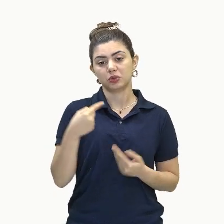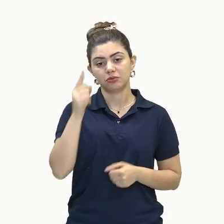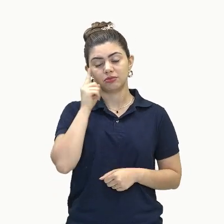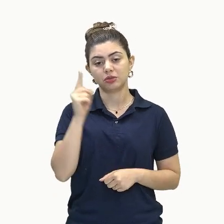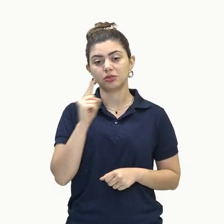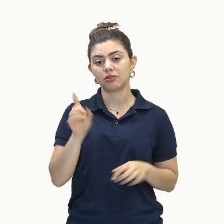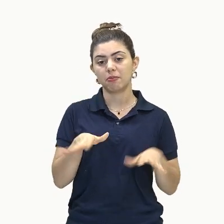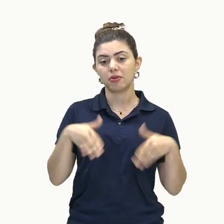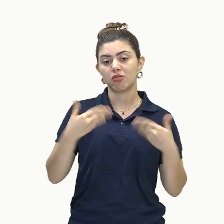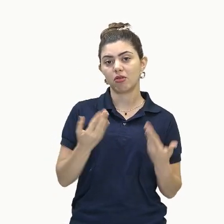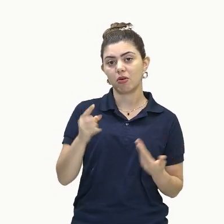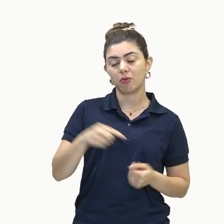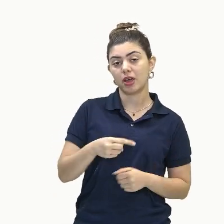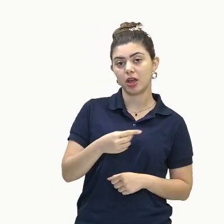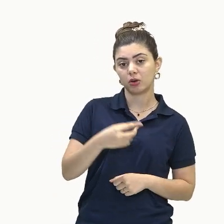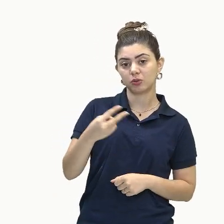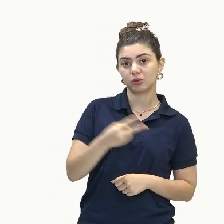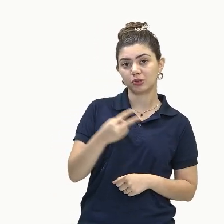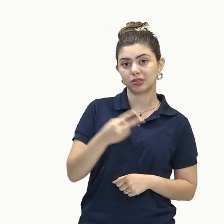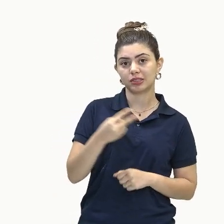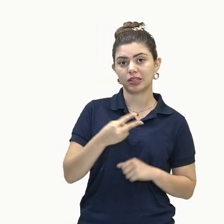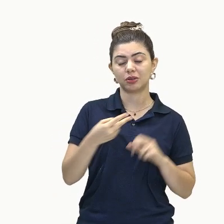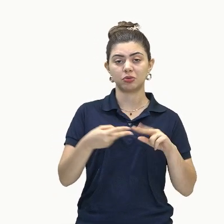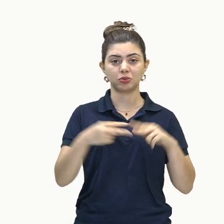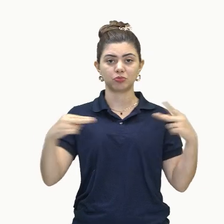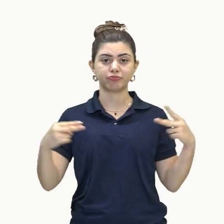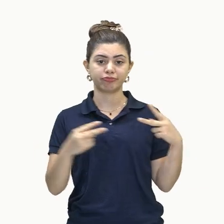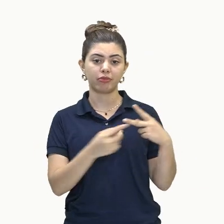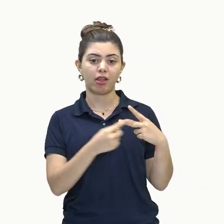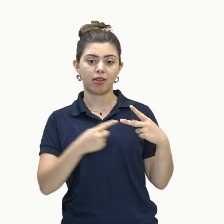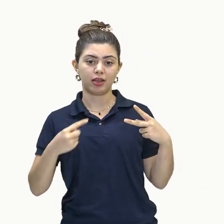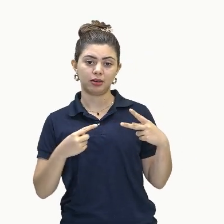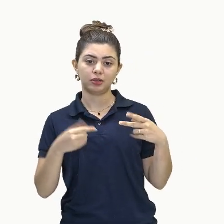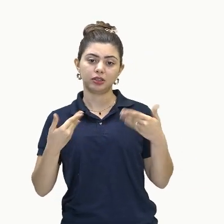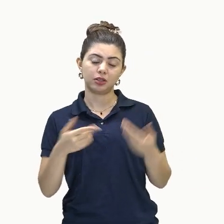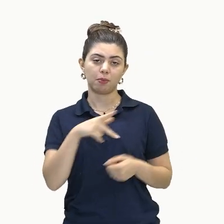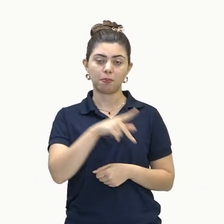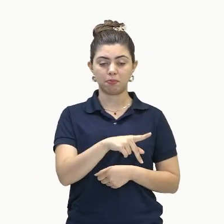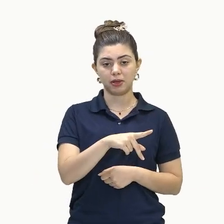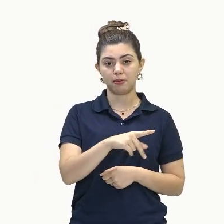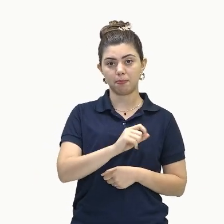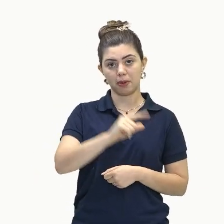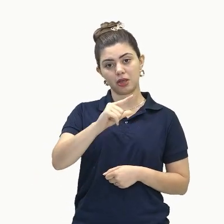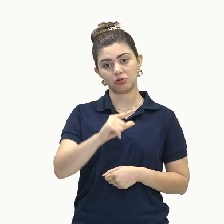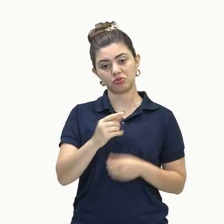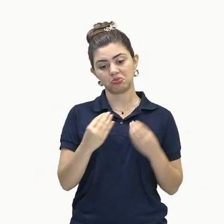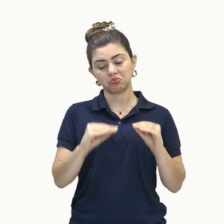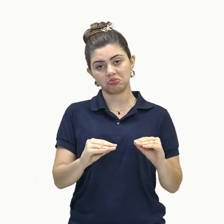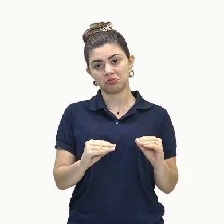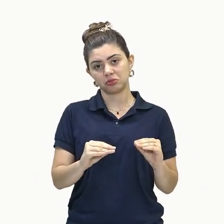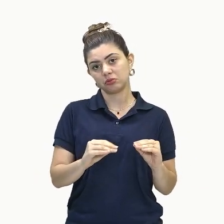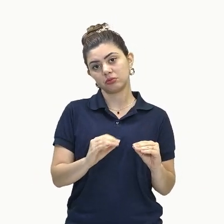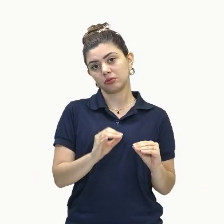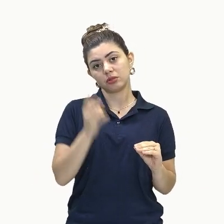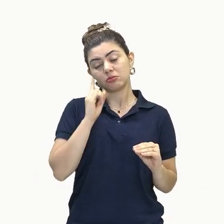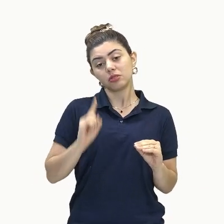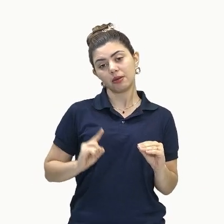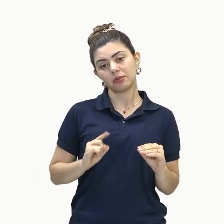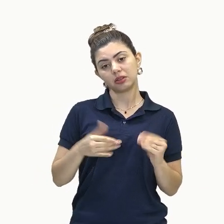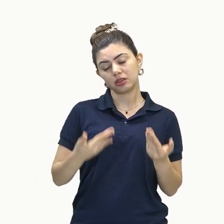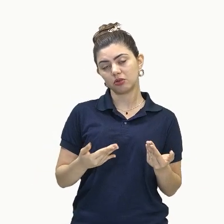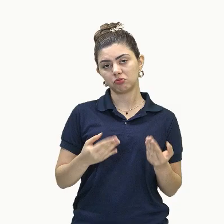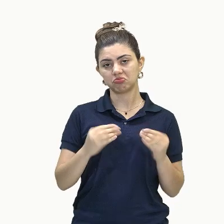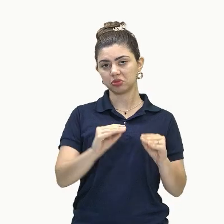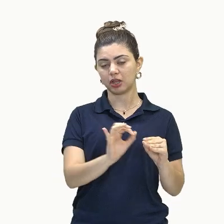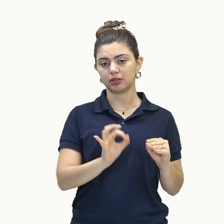qual é o seu segundo alelo, então também nós deixamos aqui um tracinho, pesão, tracinho. Já um indivíduo que